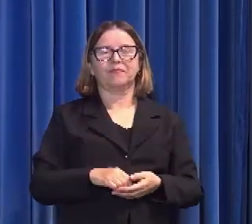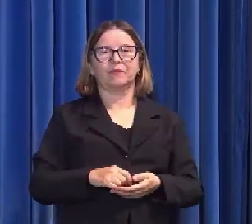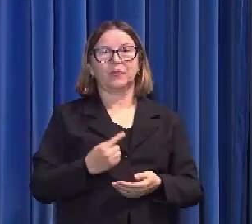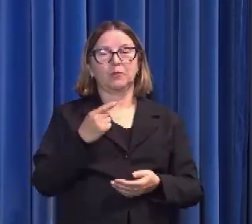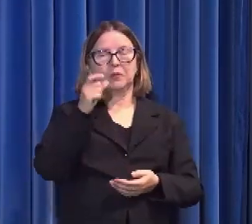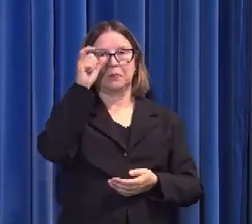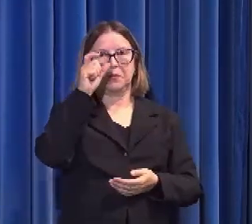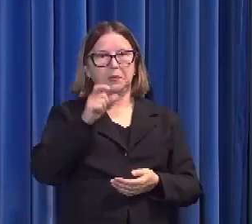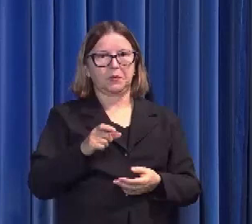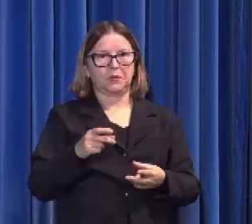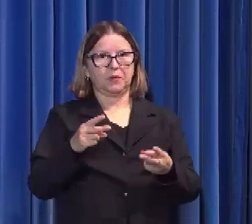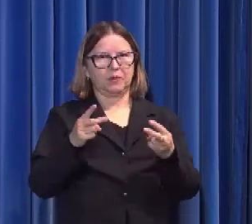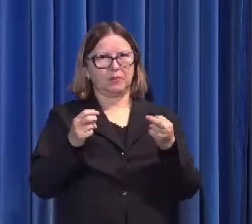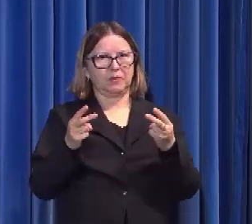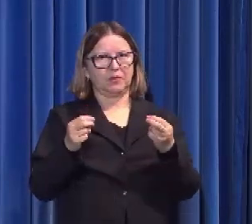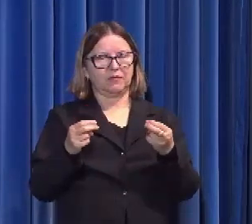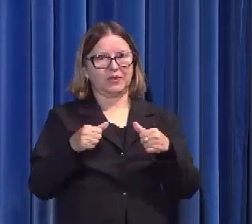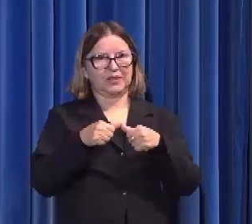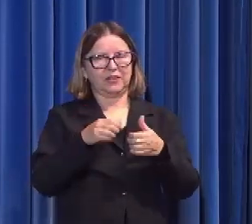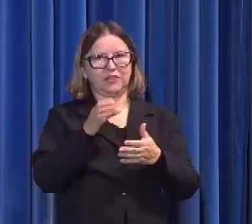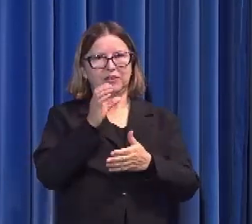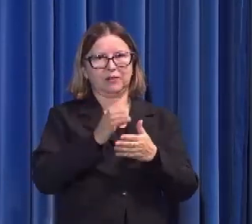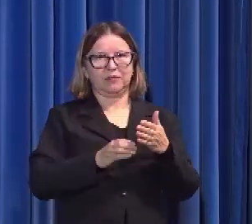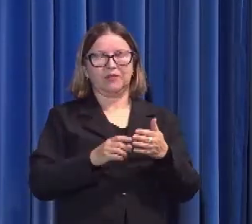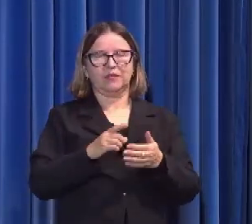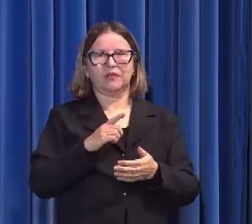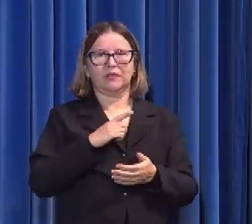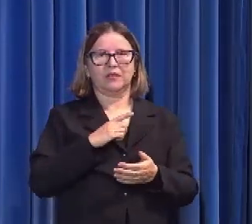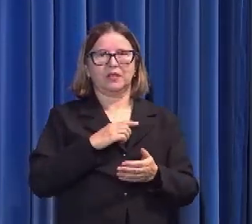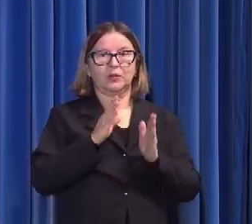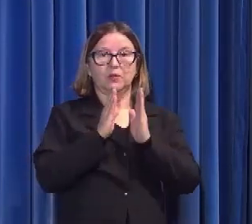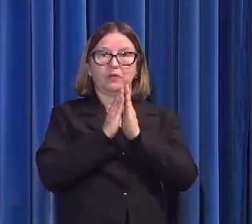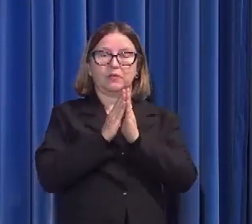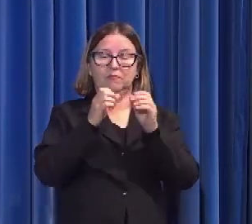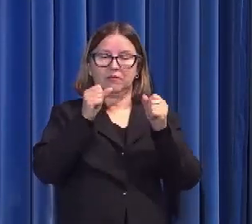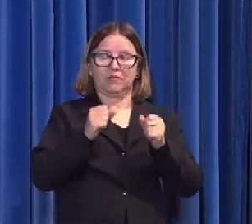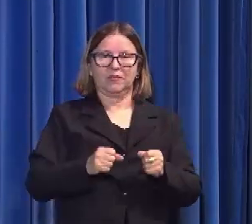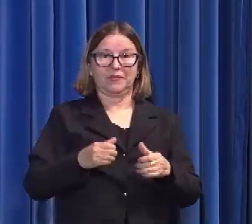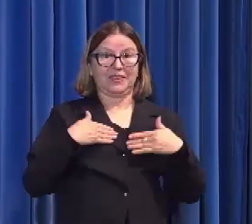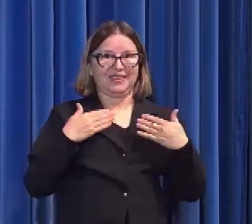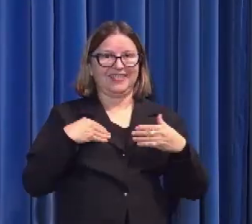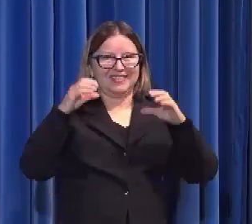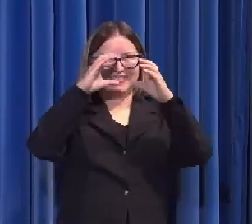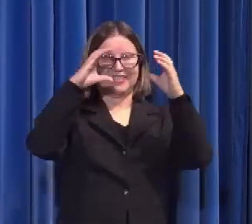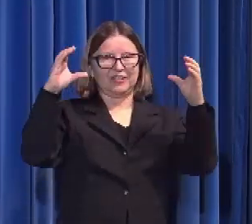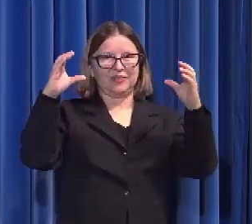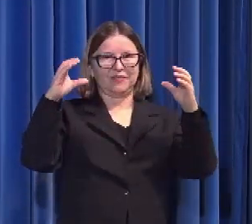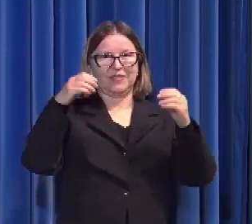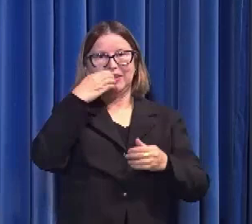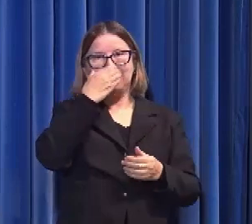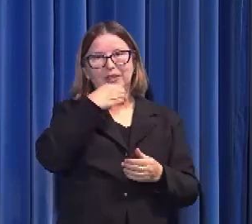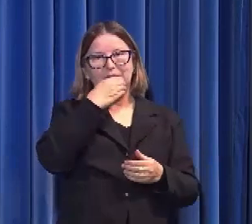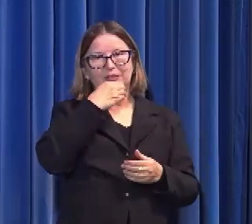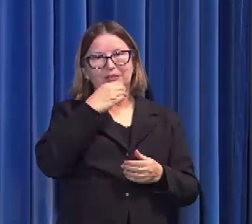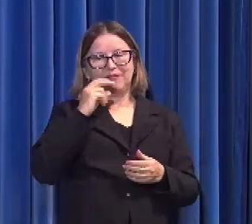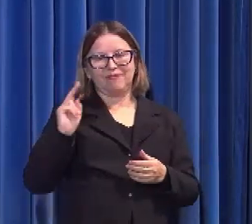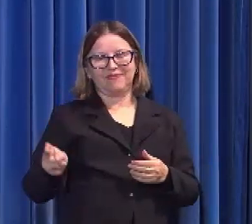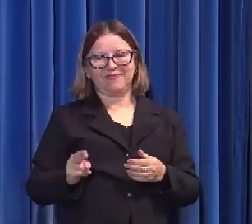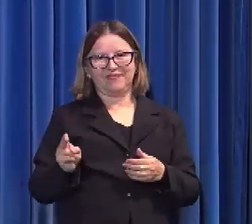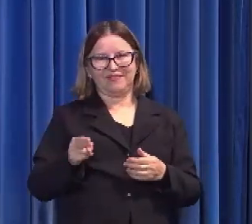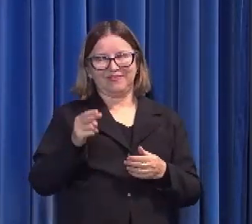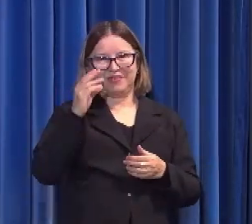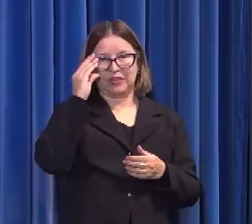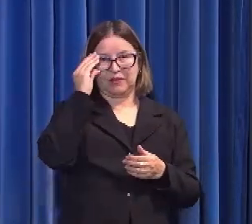que neste capítulo nós temos a oração eficaz alegria celeste E o fruto perfecto